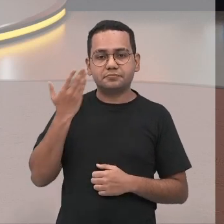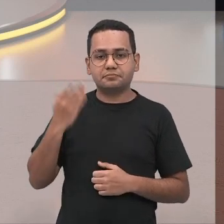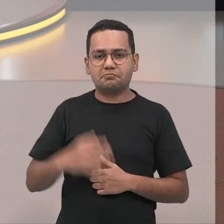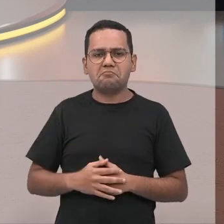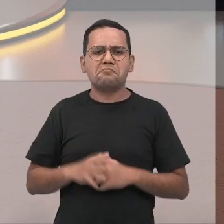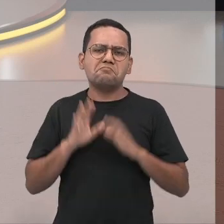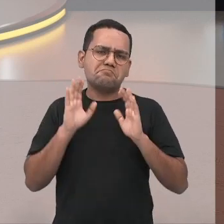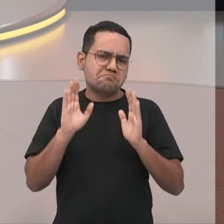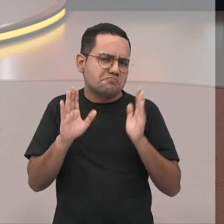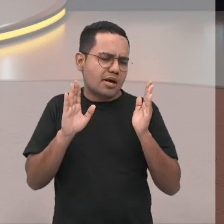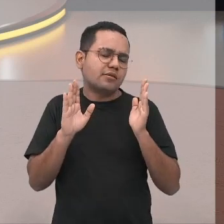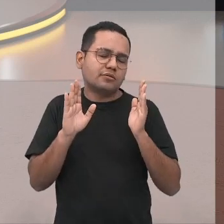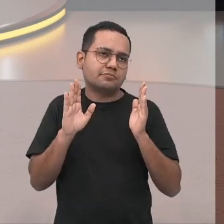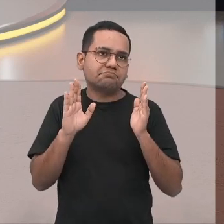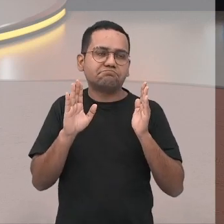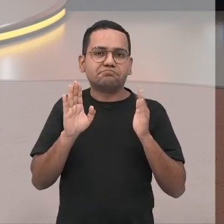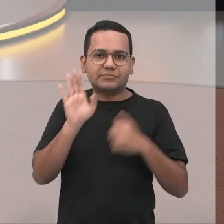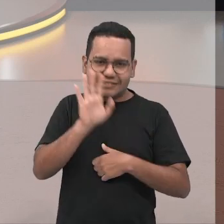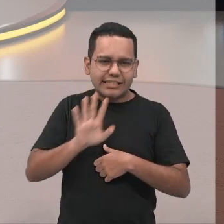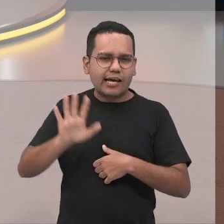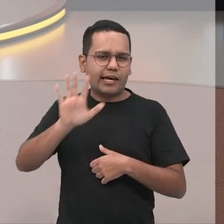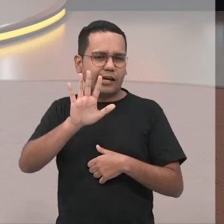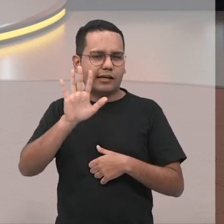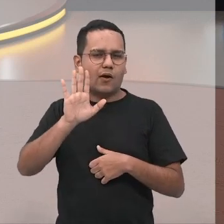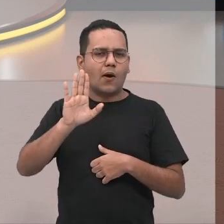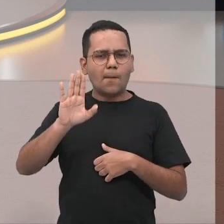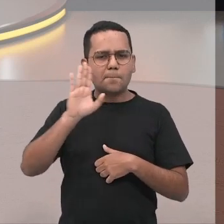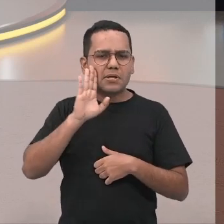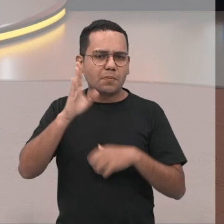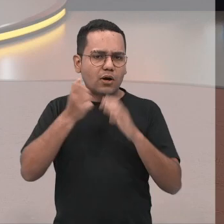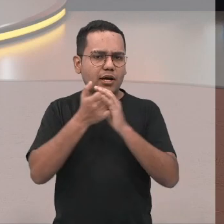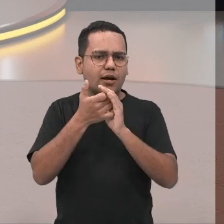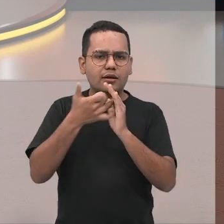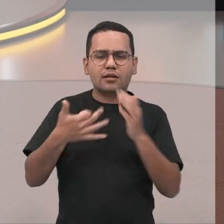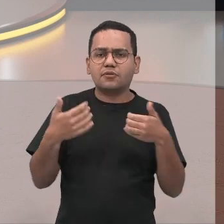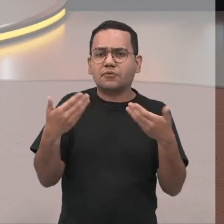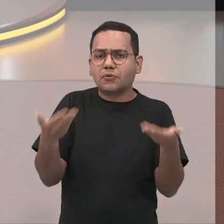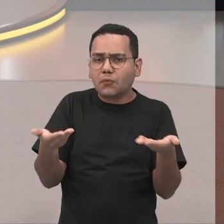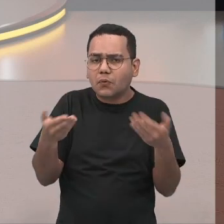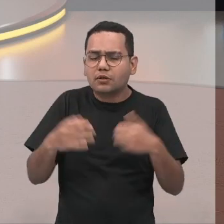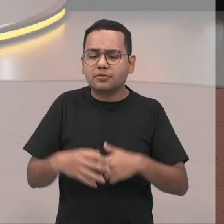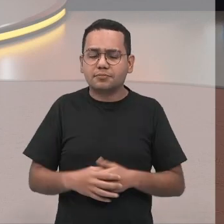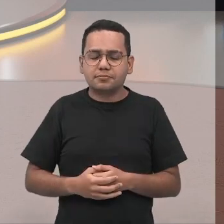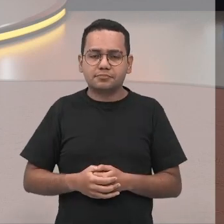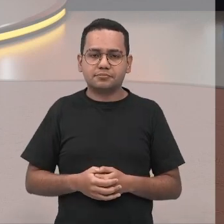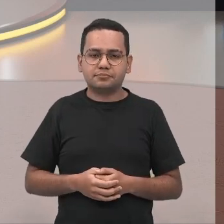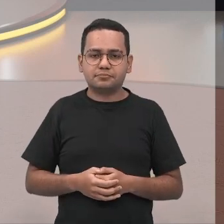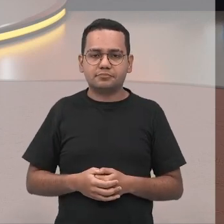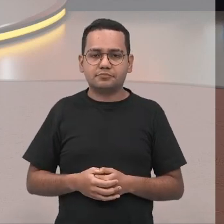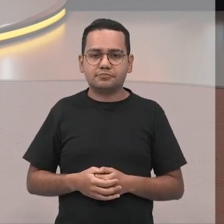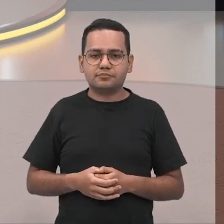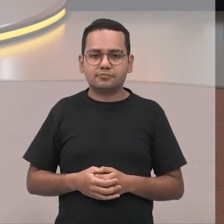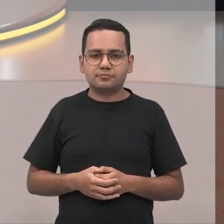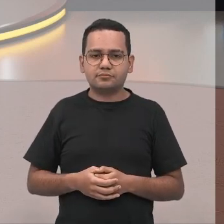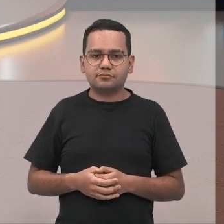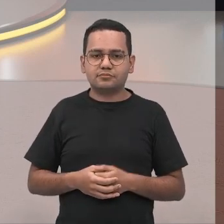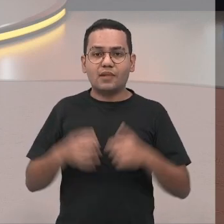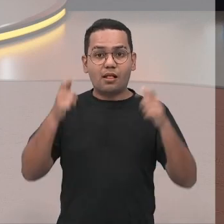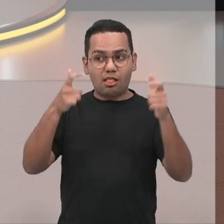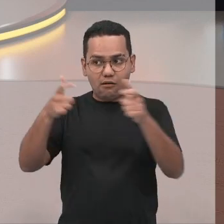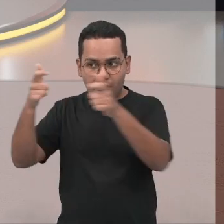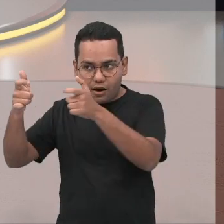que contribuíram para o início da Primeira Guerra Mundial foram, o primeiro deles, como eu falei para vocês, eram justamente as